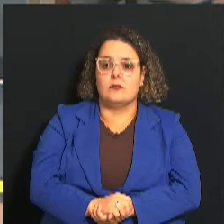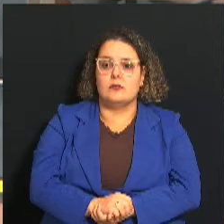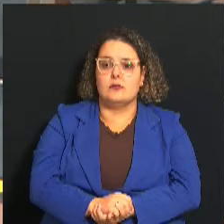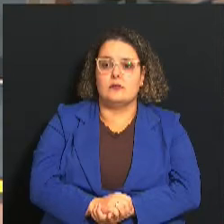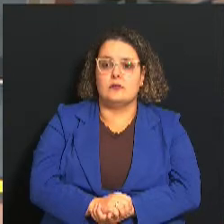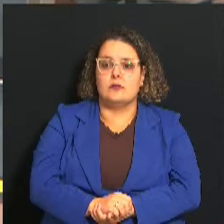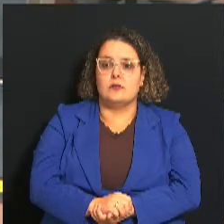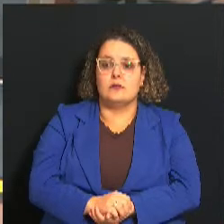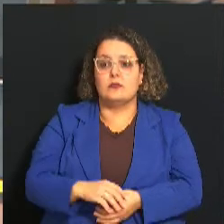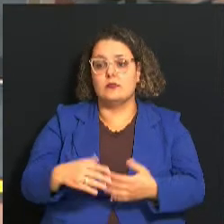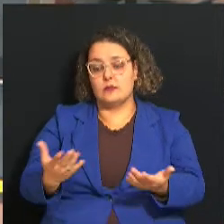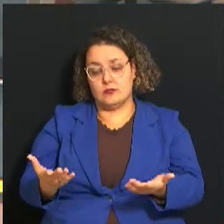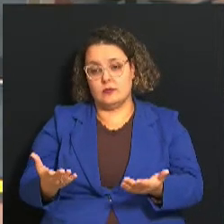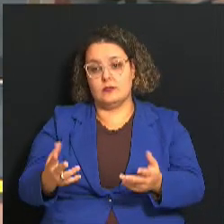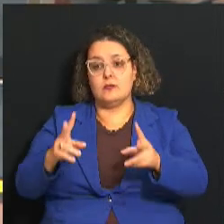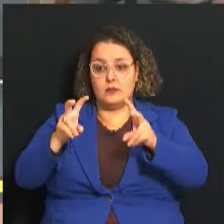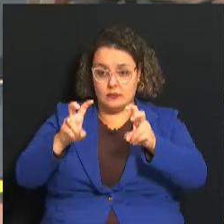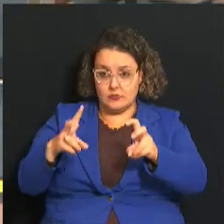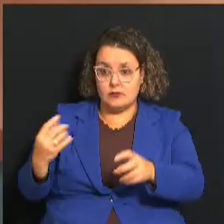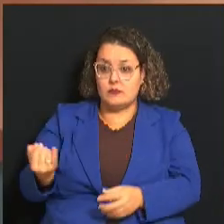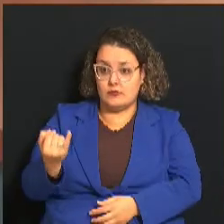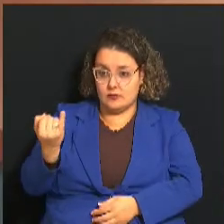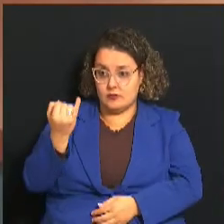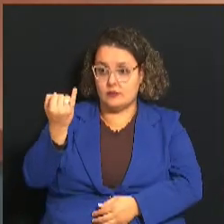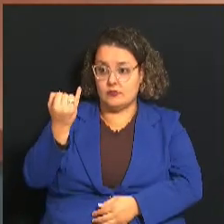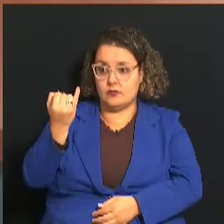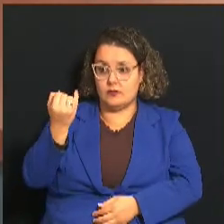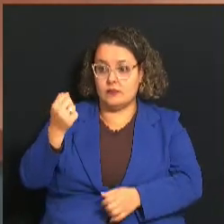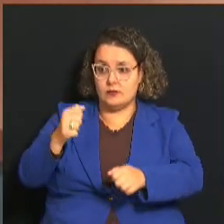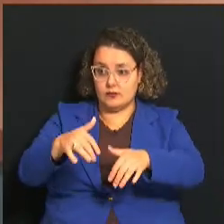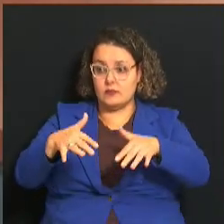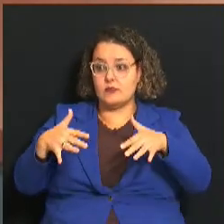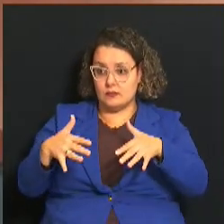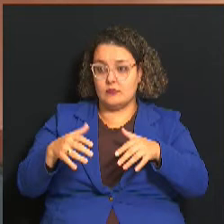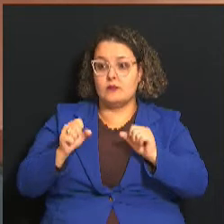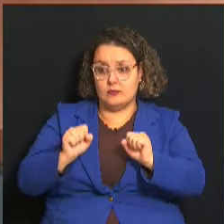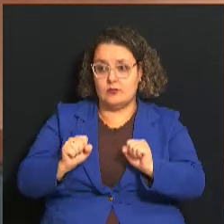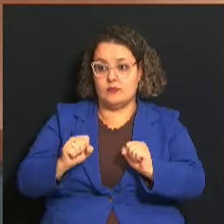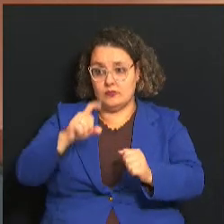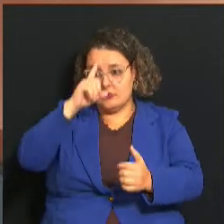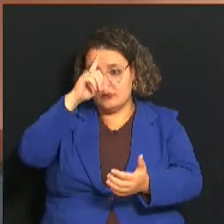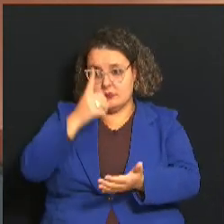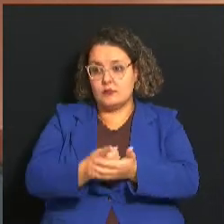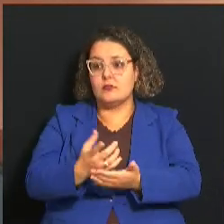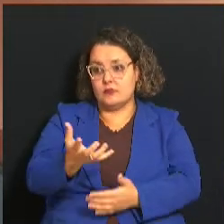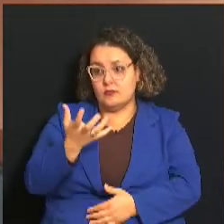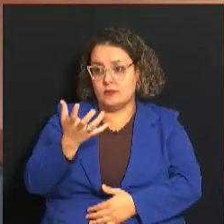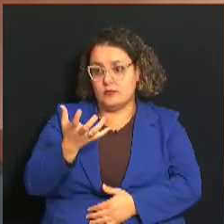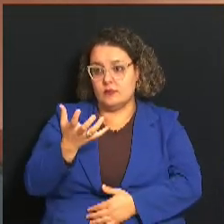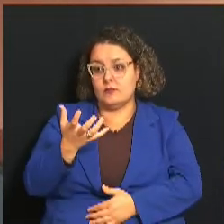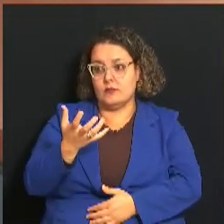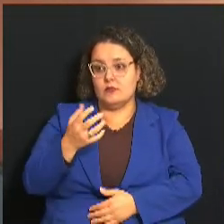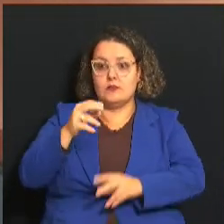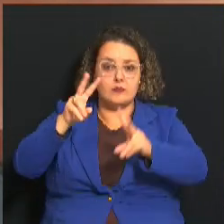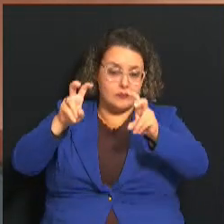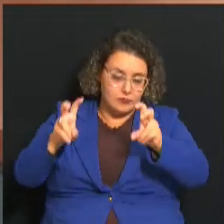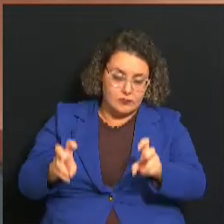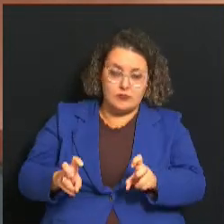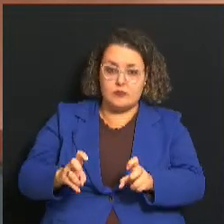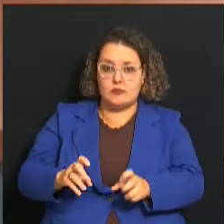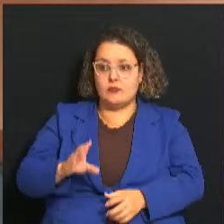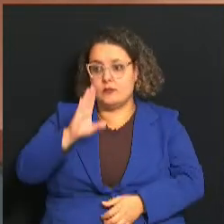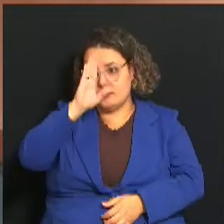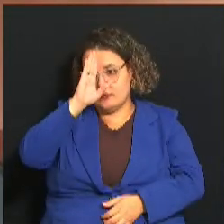Agora, se esse é um tema relevante, o plenário pode decidir. Nós gostaríamos que um dos temas prioritários a